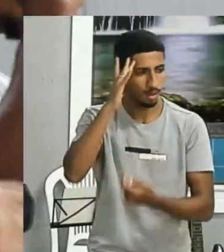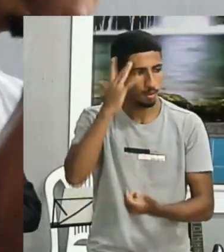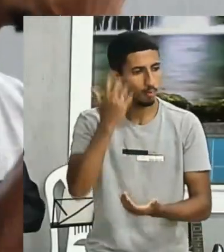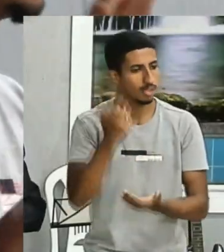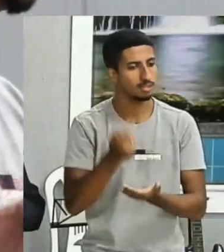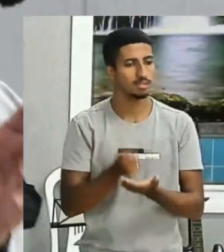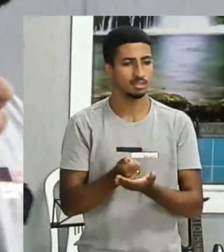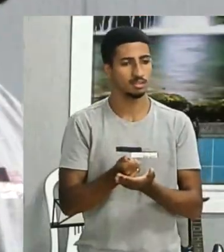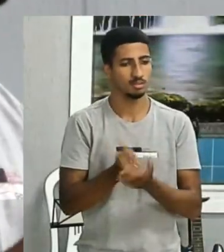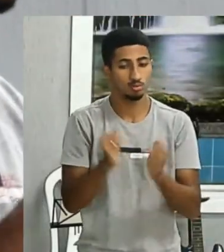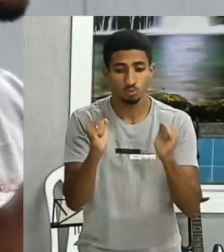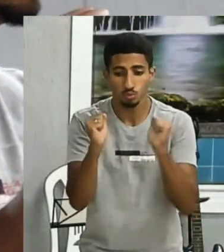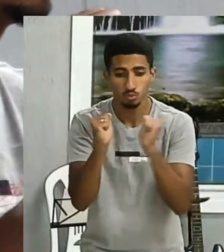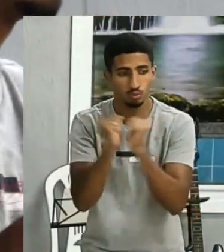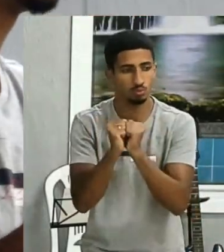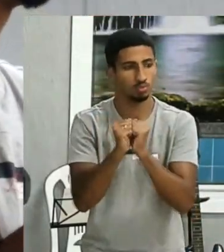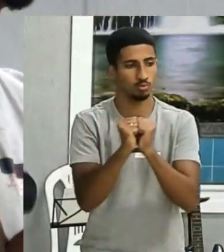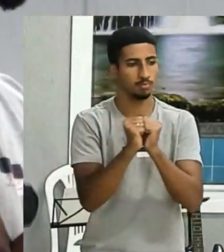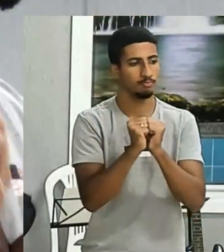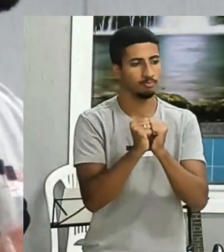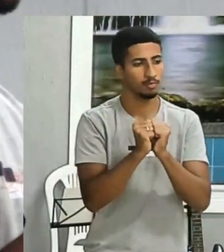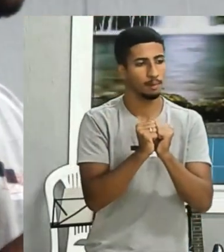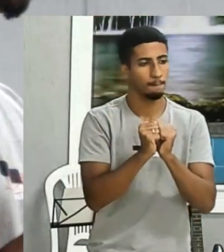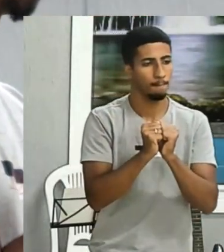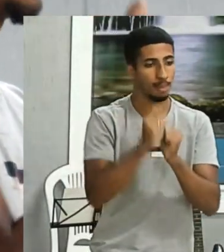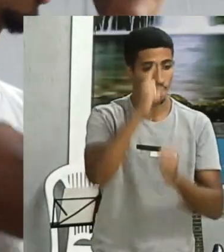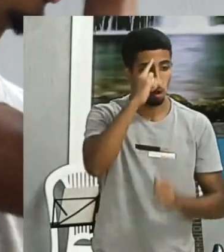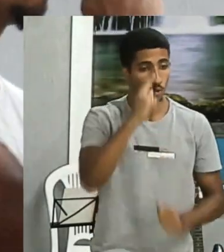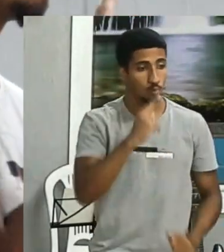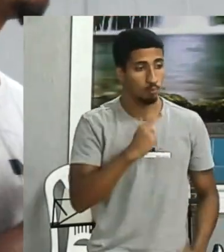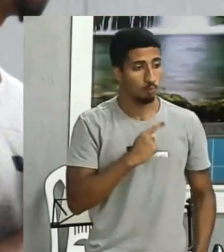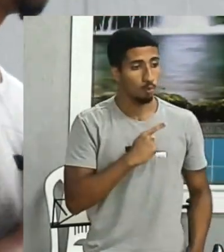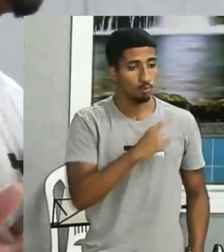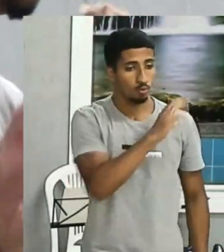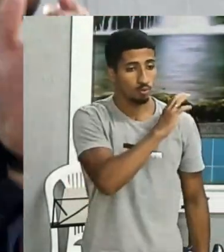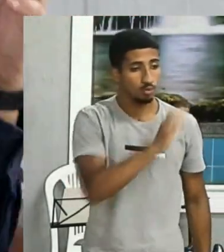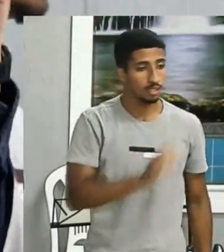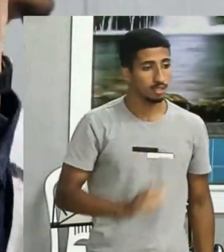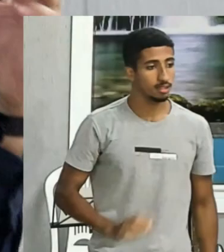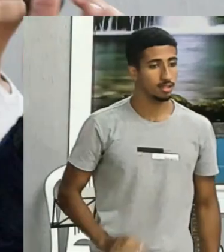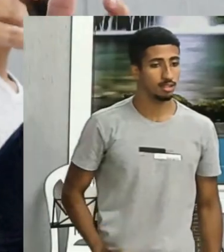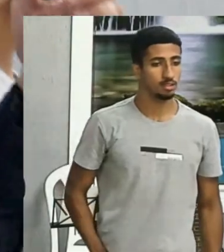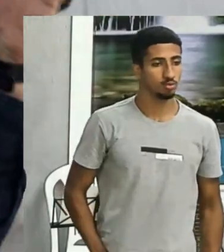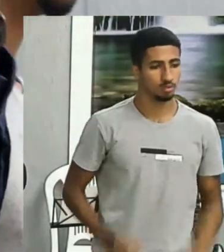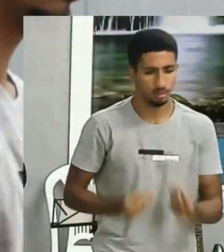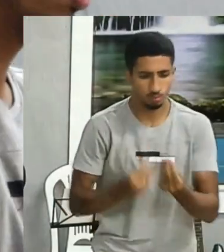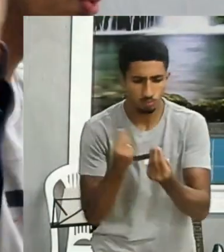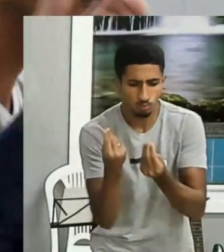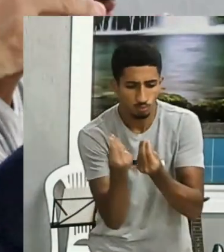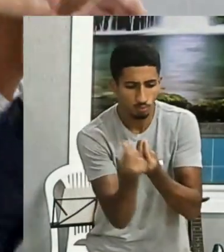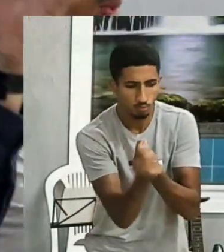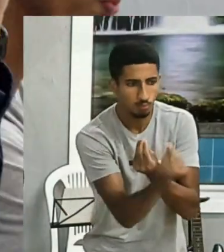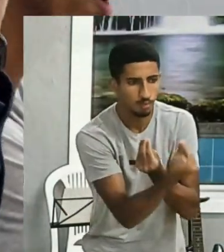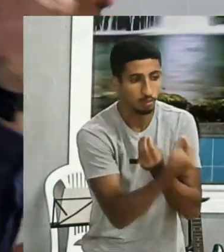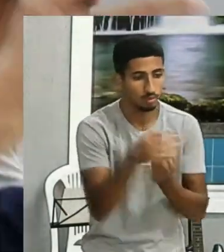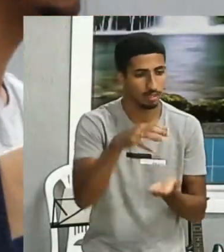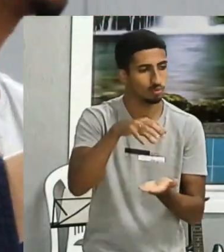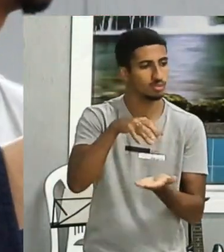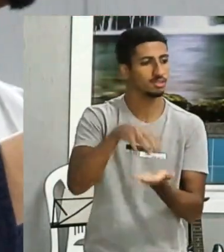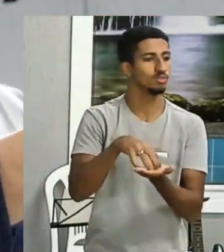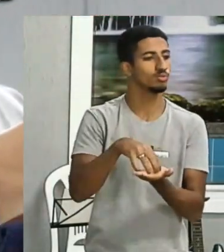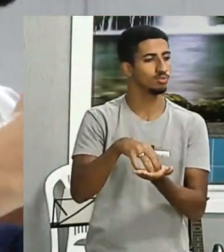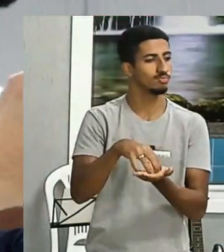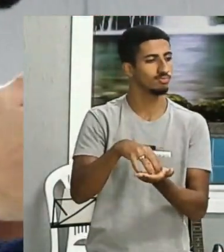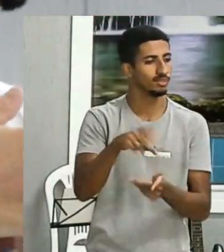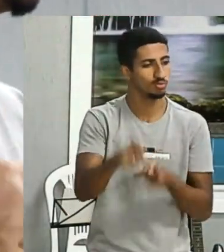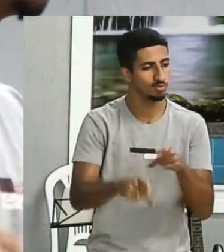Entende? Deus, perdão, o próprio Cristo está no meio do seu povo.